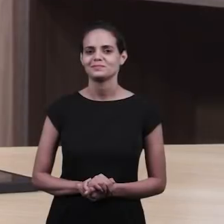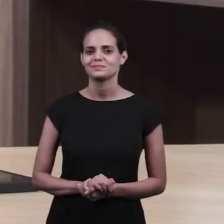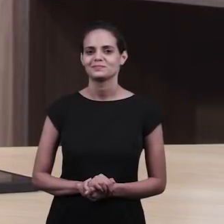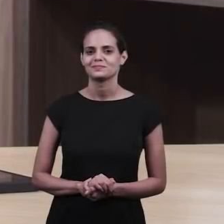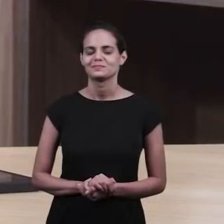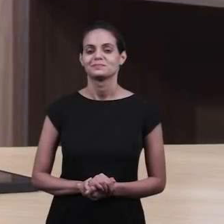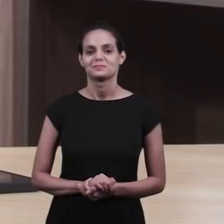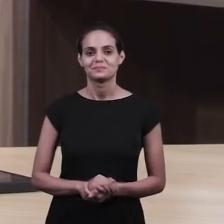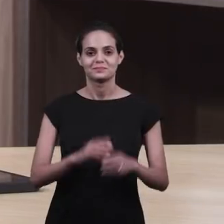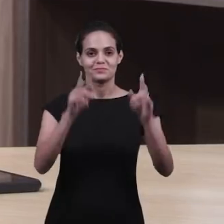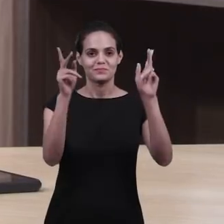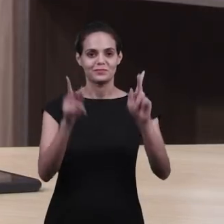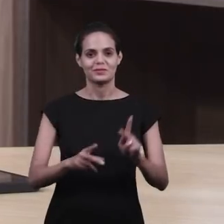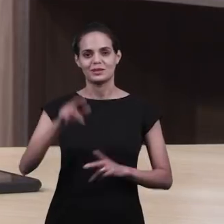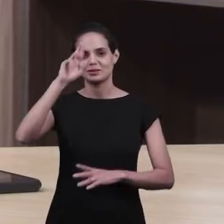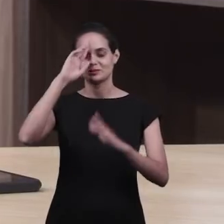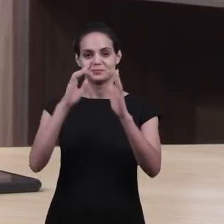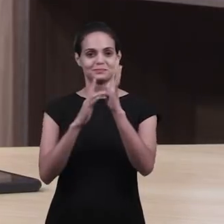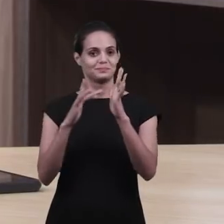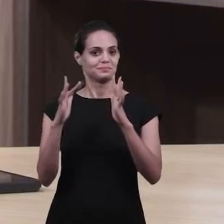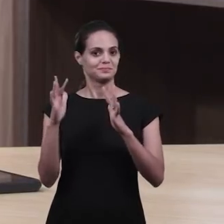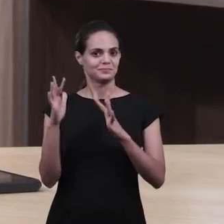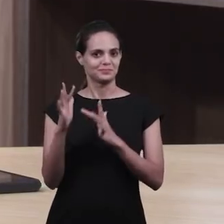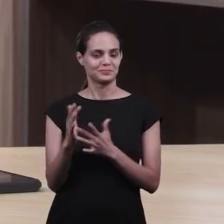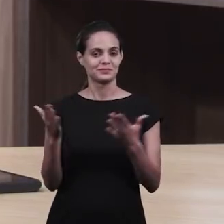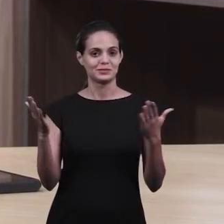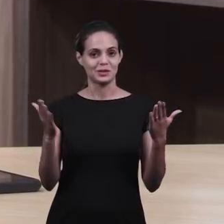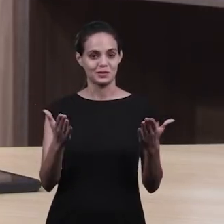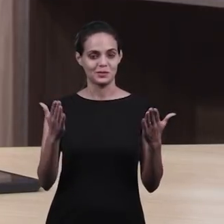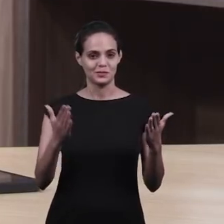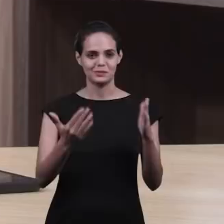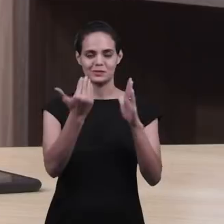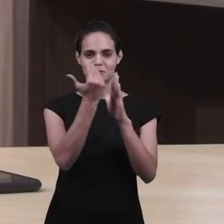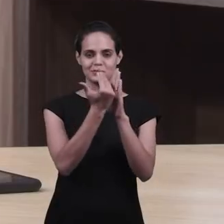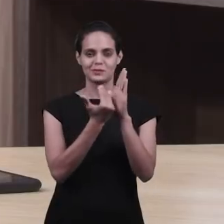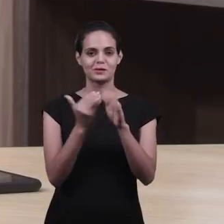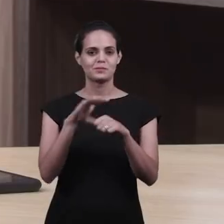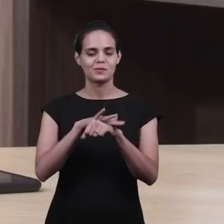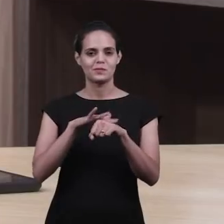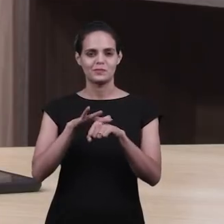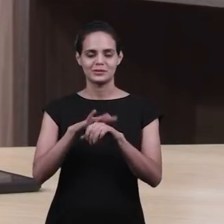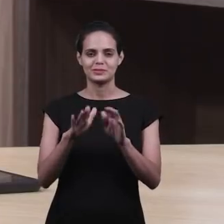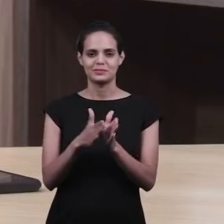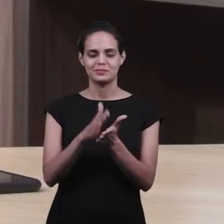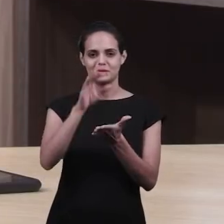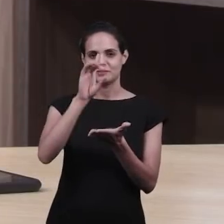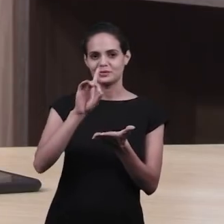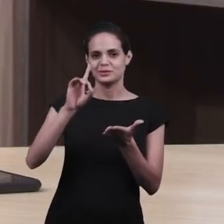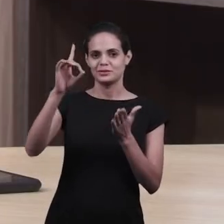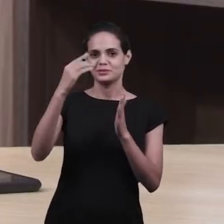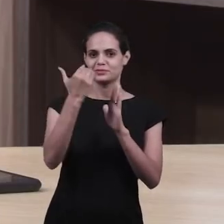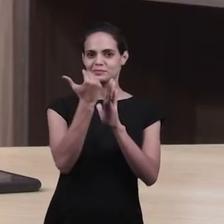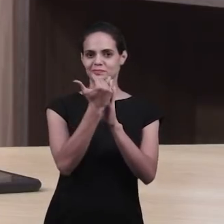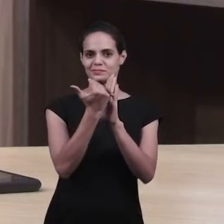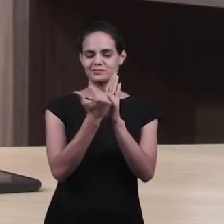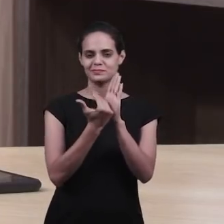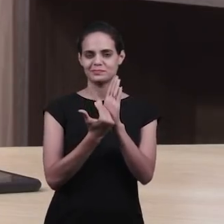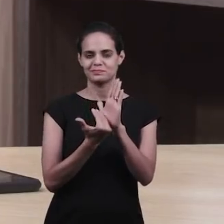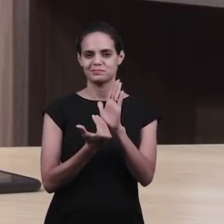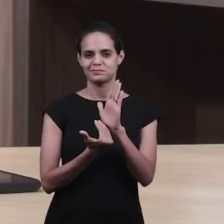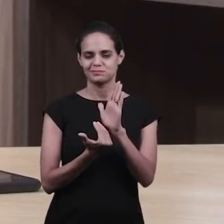A paz do Senhor Jesus, este é o programa Conversas Bíblicas, mais uma edição deste programa que nos